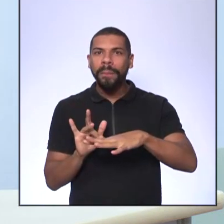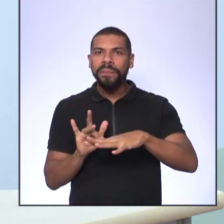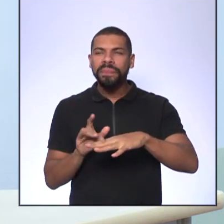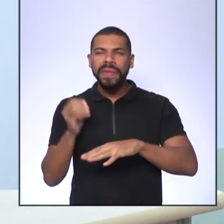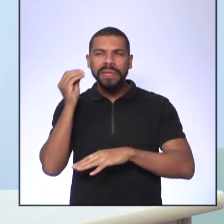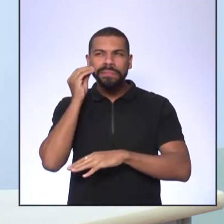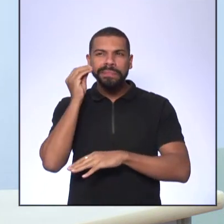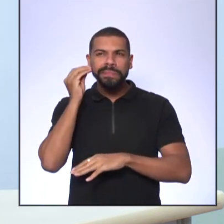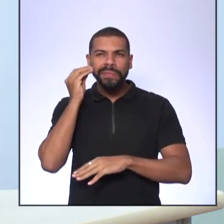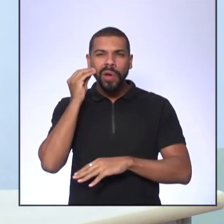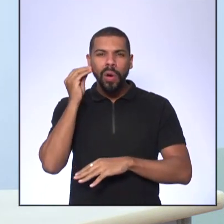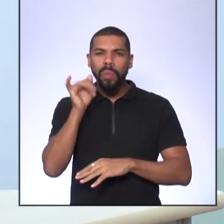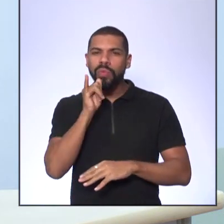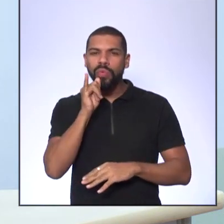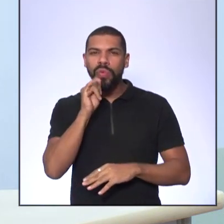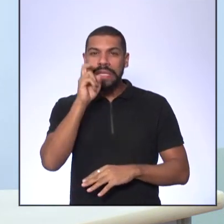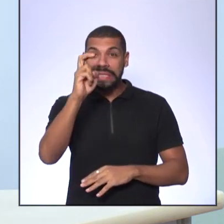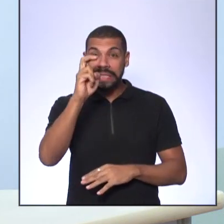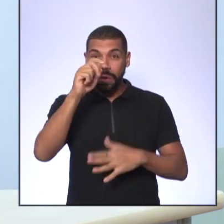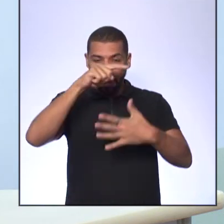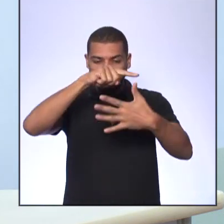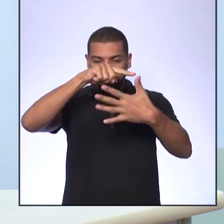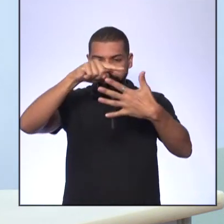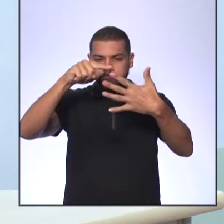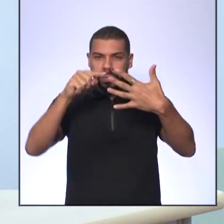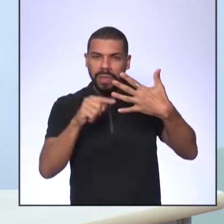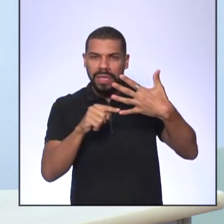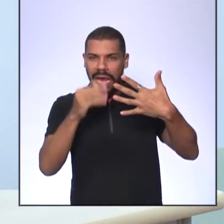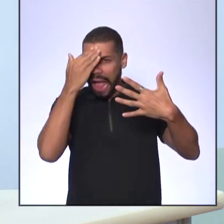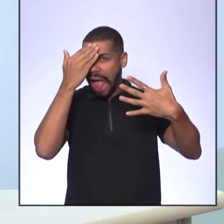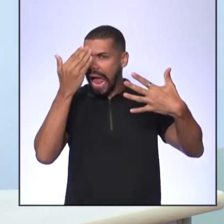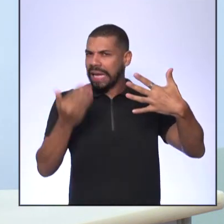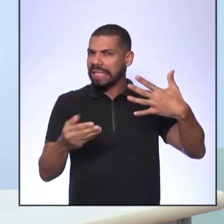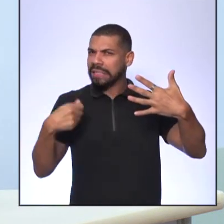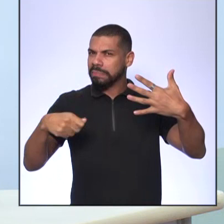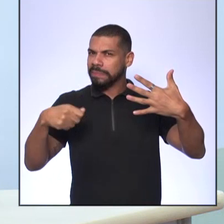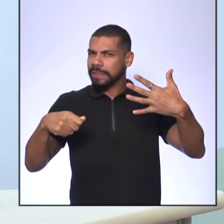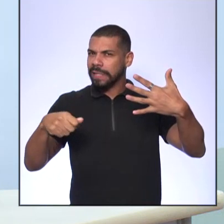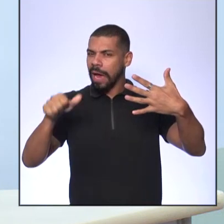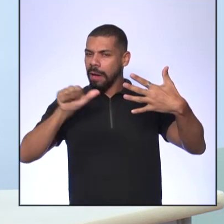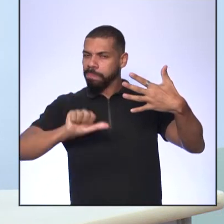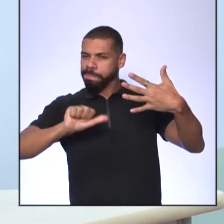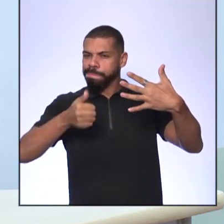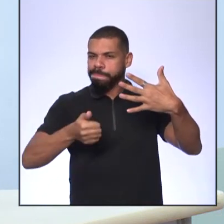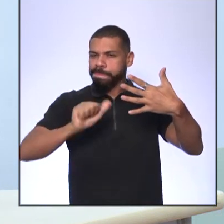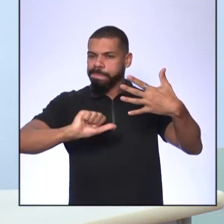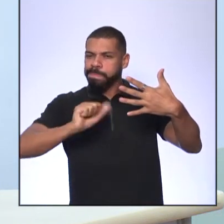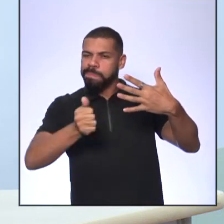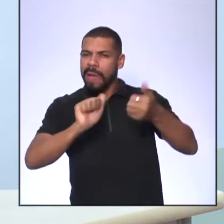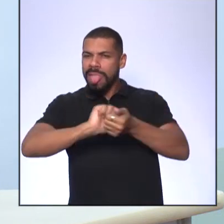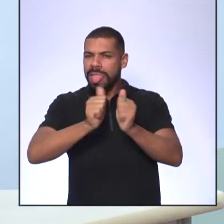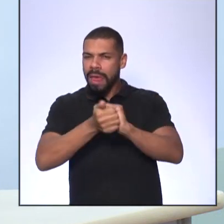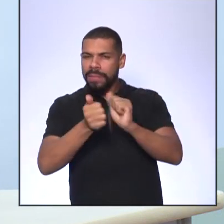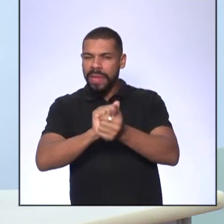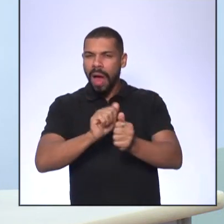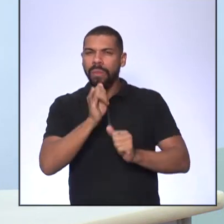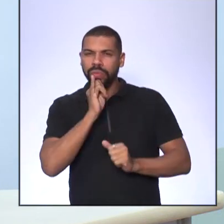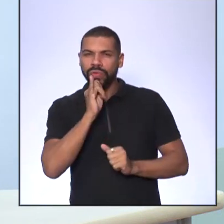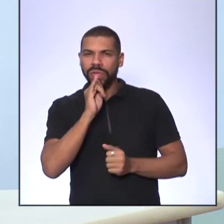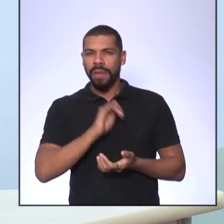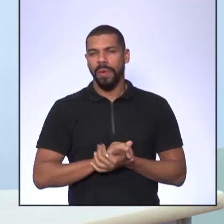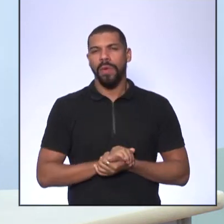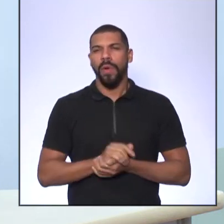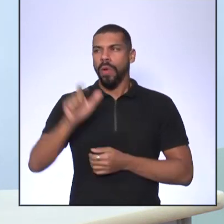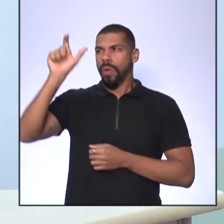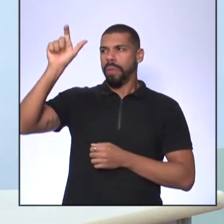façam registros de 5 pontos que vocês acreditam que precisa ser readequado. Se coloquem, por exemplo, na